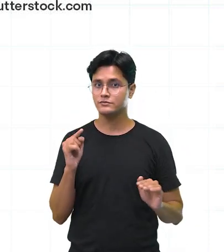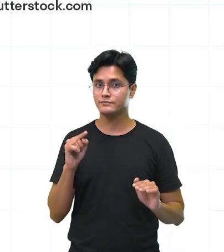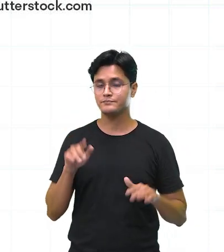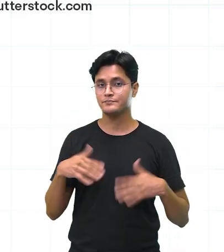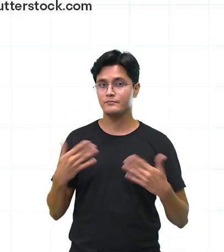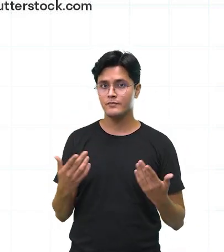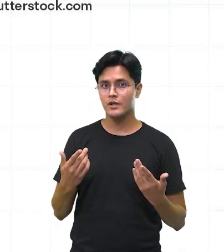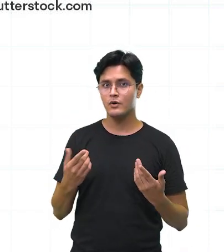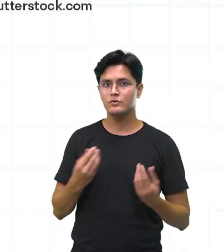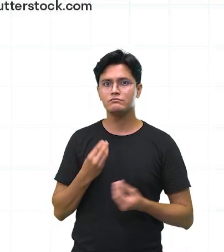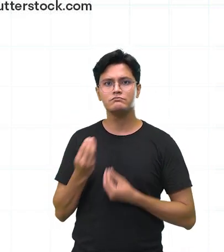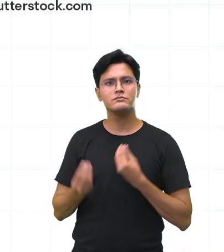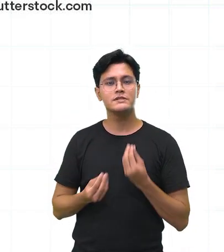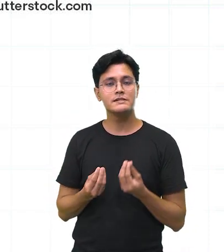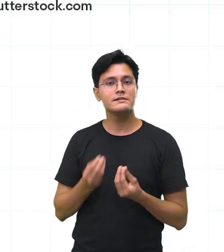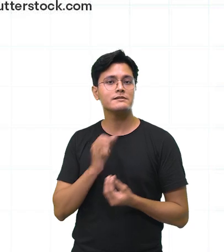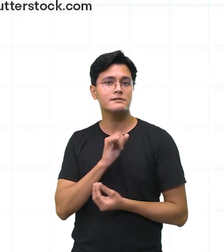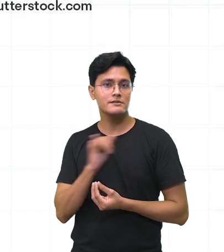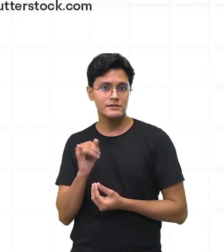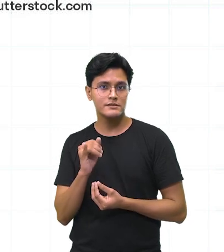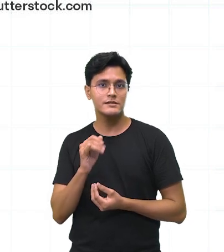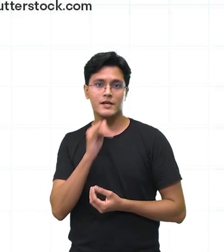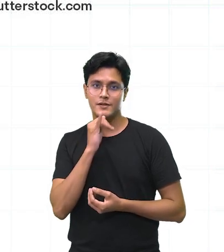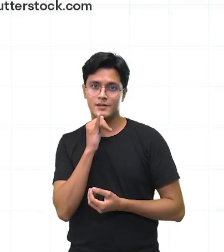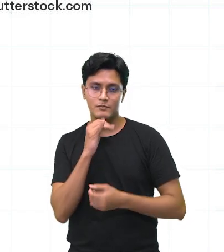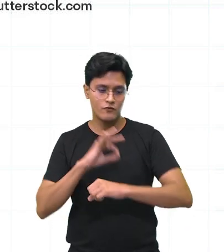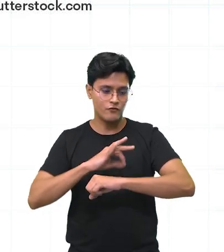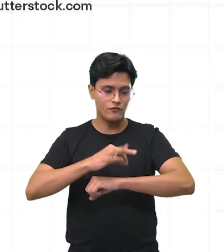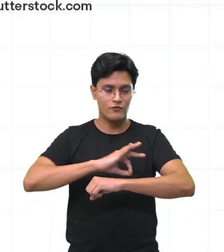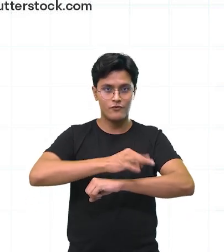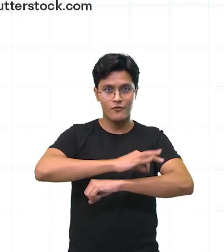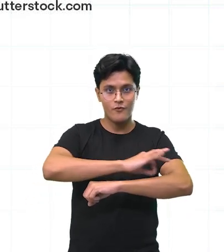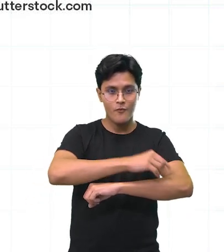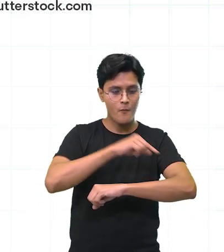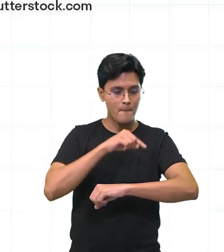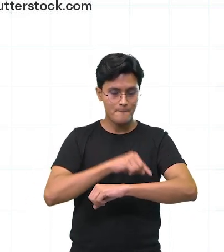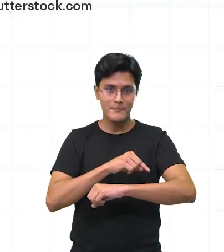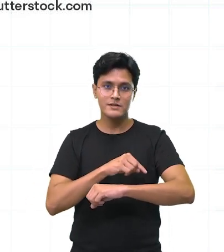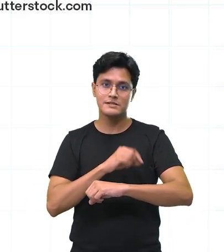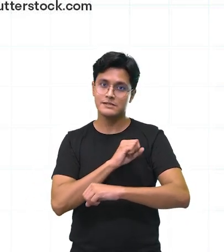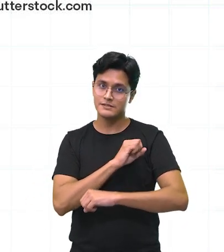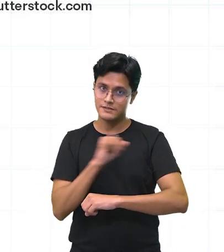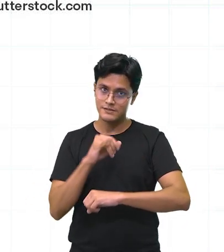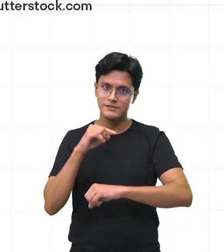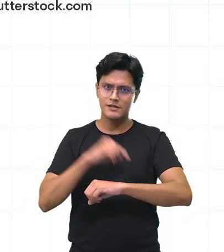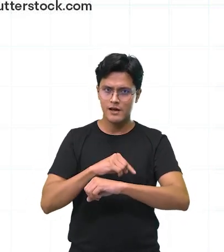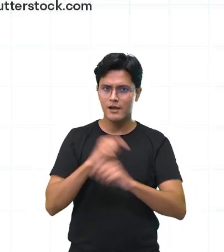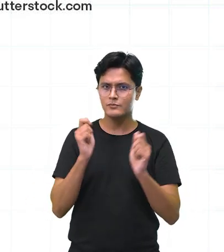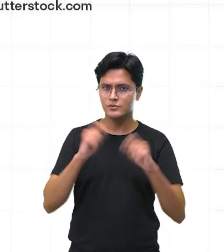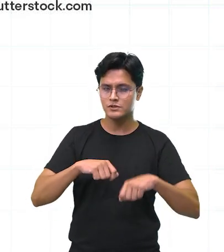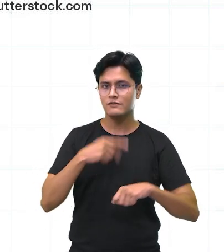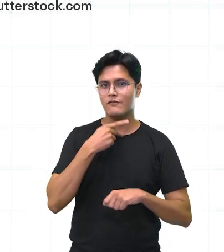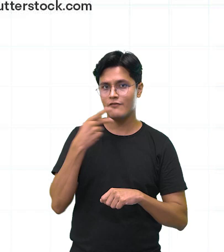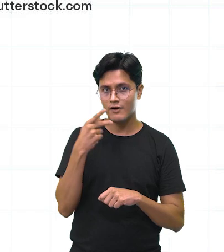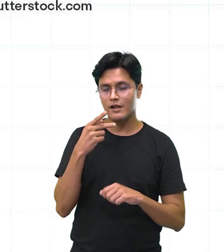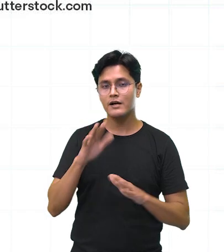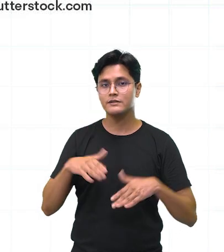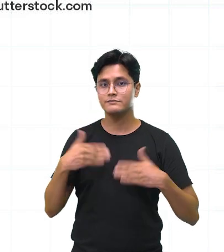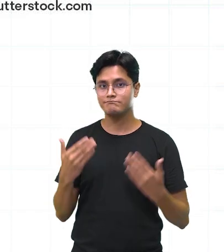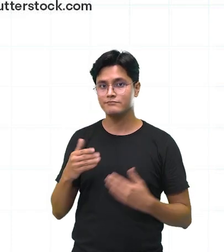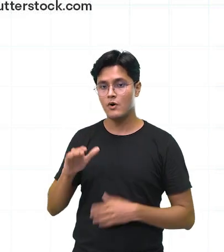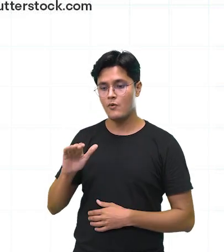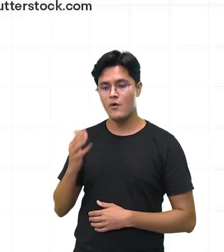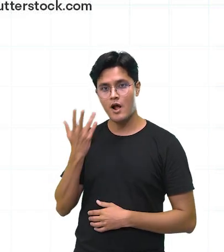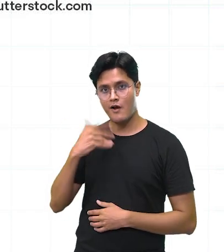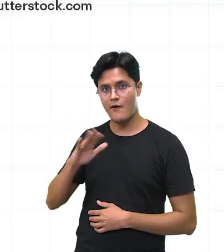de referência. Qual é esse ponto de referência? A formiga. E aí ele fala que se a formiga falasse, né? E